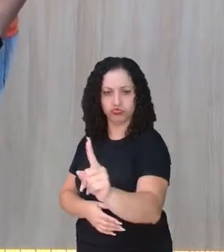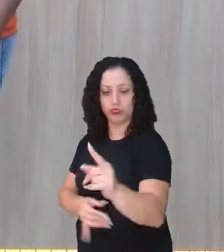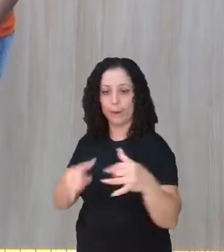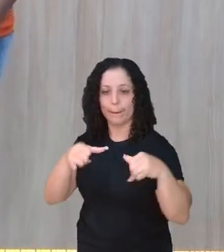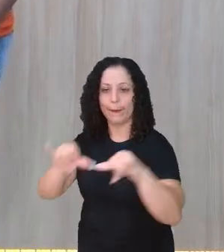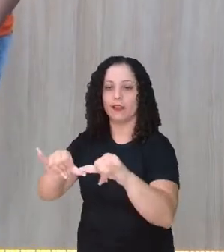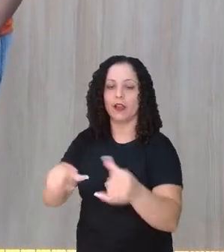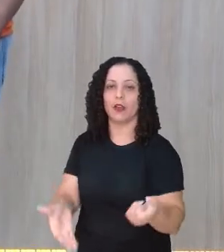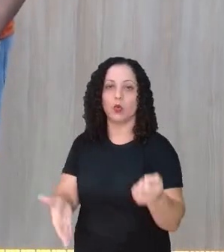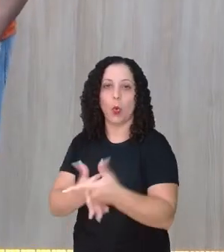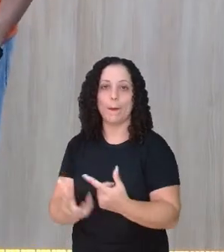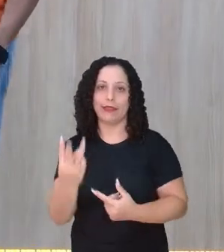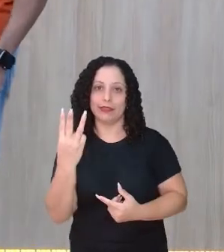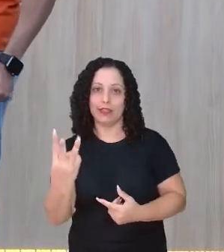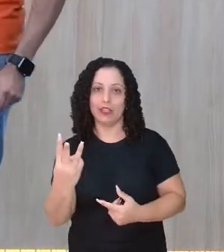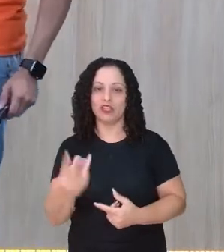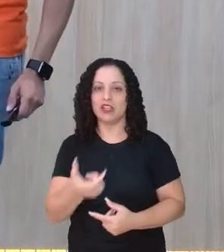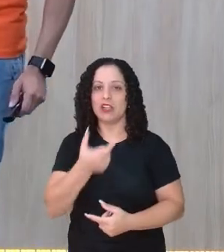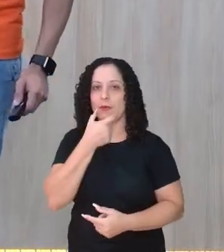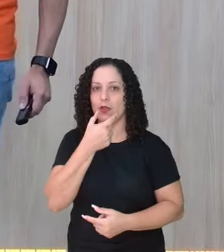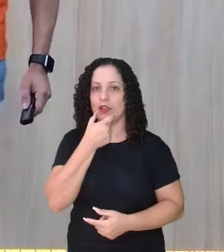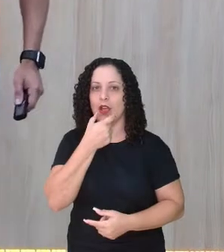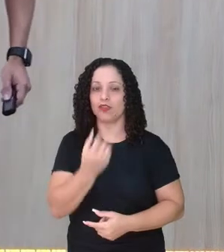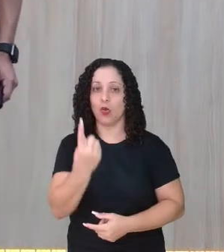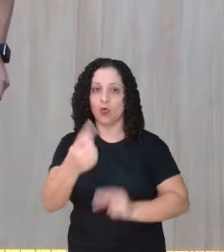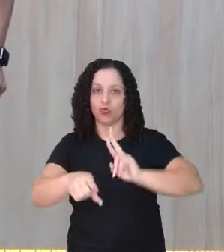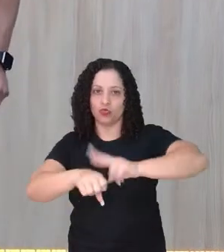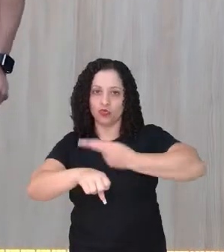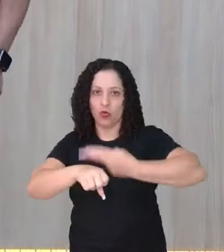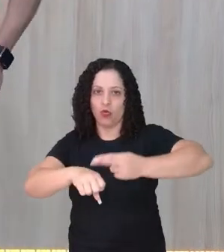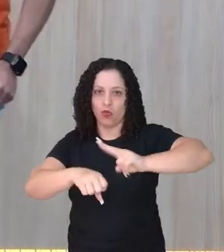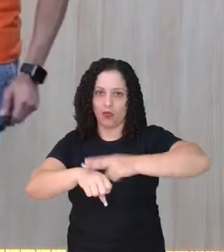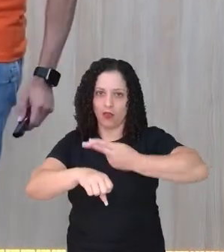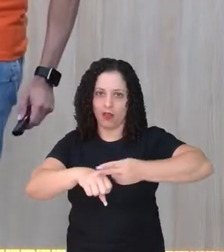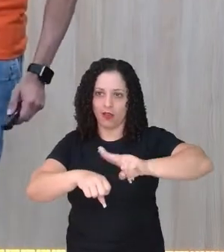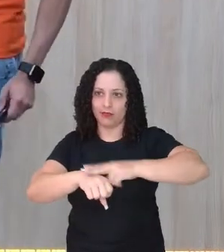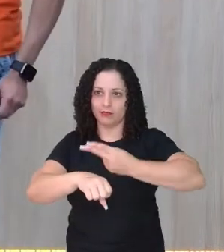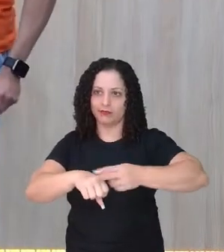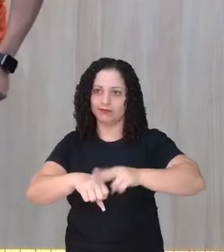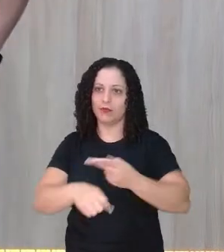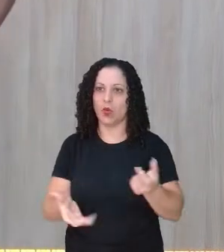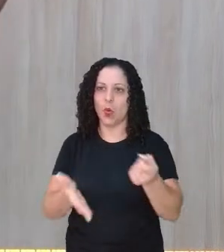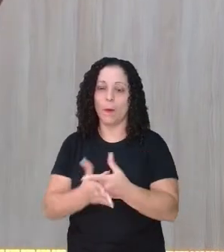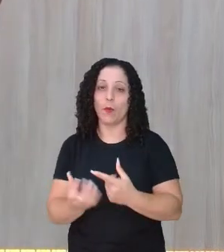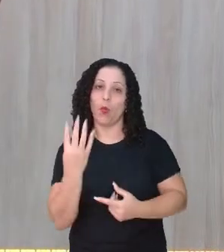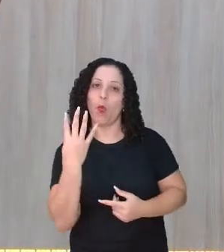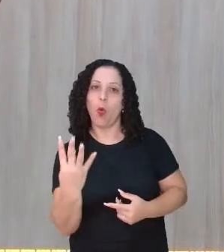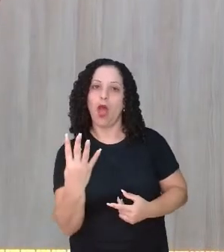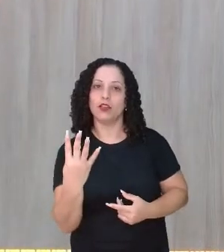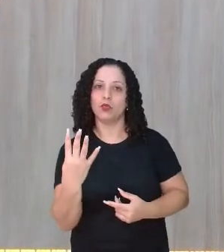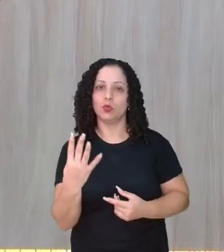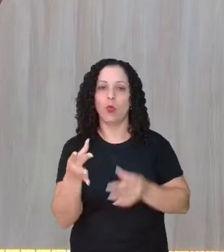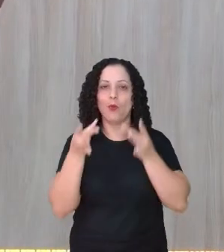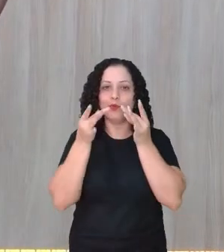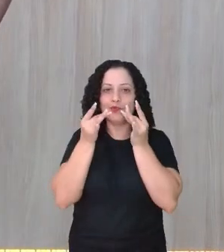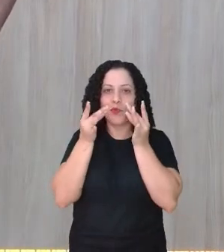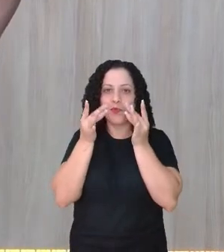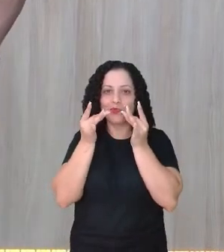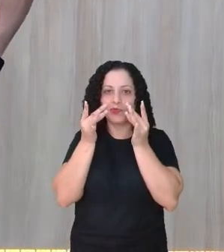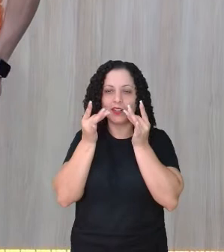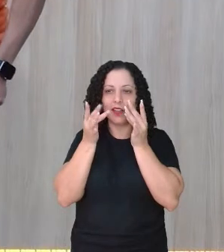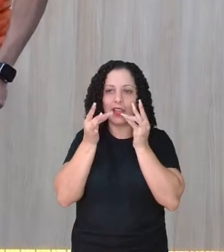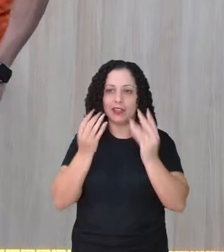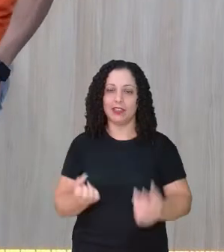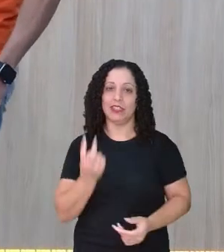pacotes de bolacha, uma barrinha de chocolate, certo? Ela comprou 4 pacotes de chiclete